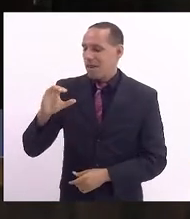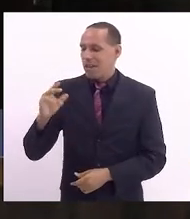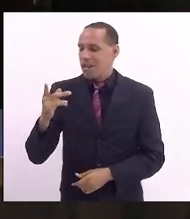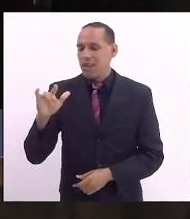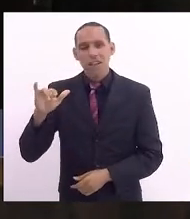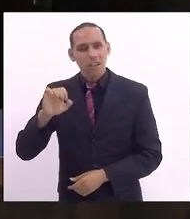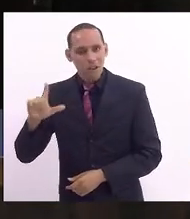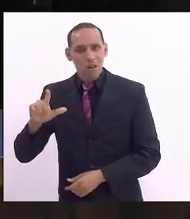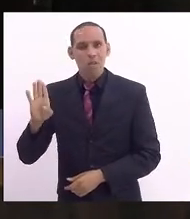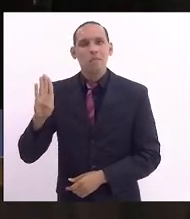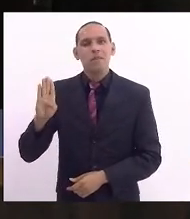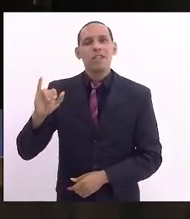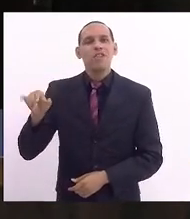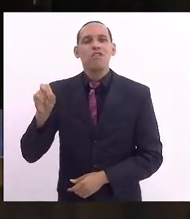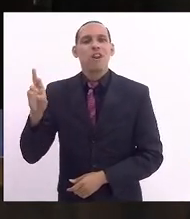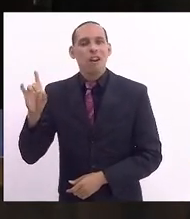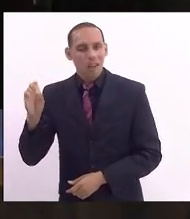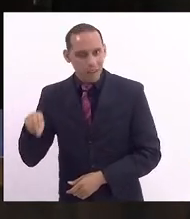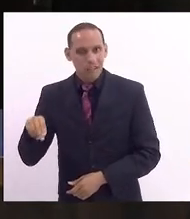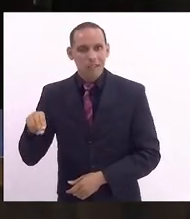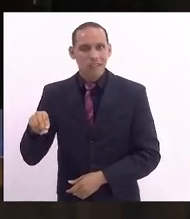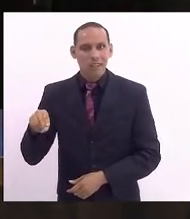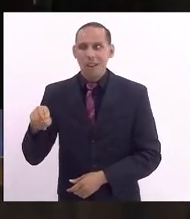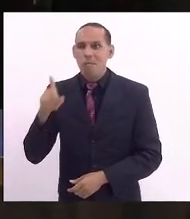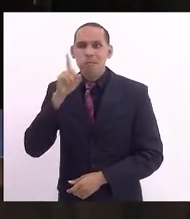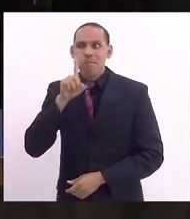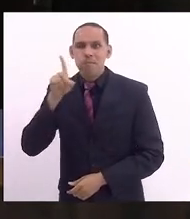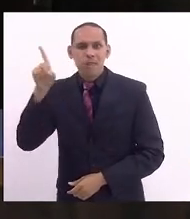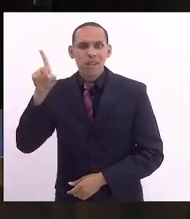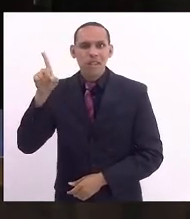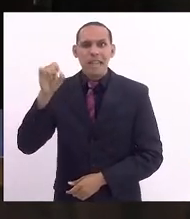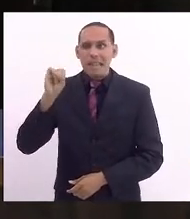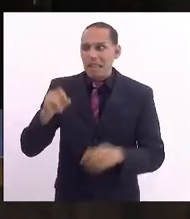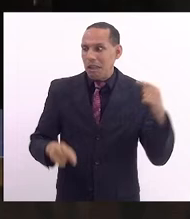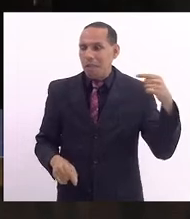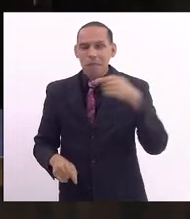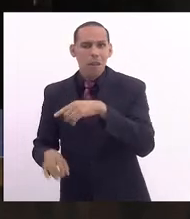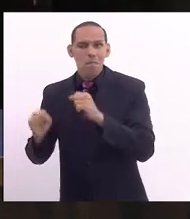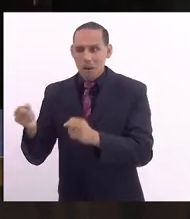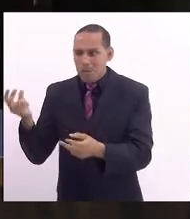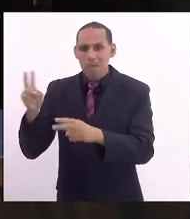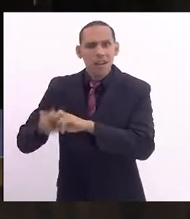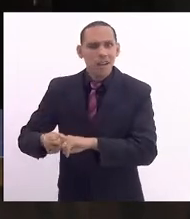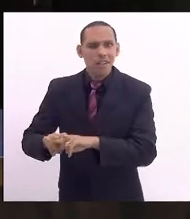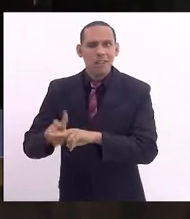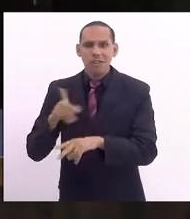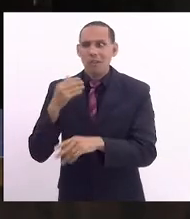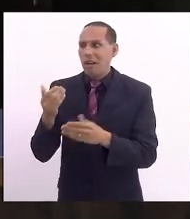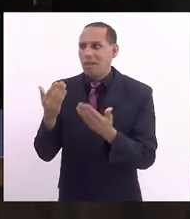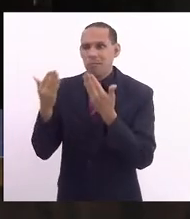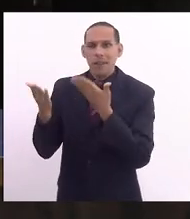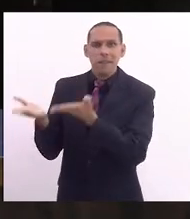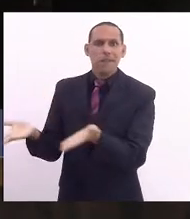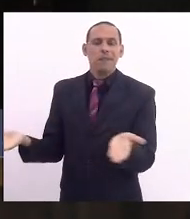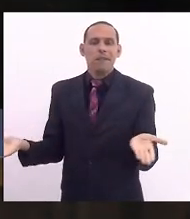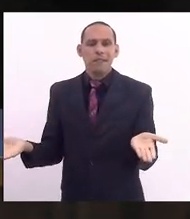no Brasil, principalmente no Ceará, que talvez ele possa ser uma das vítimas que tenhamos que atender.